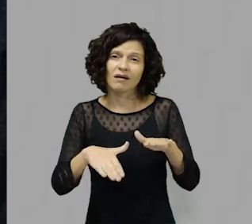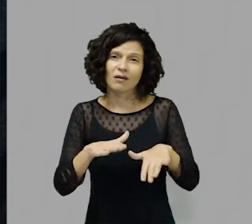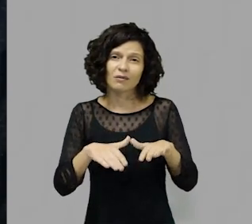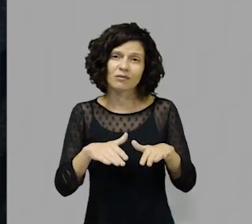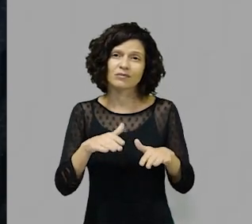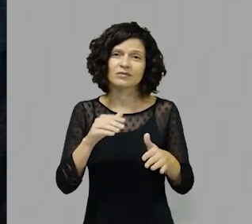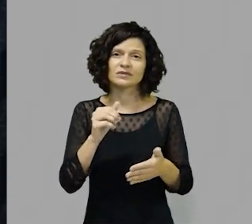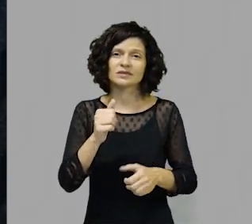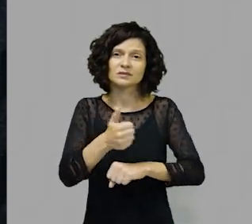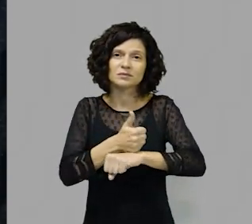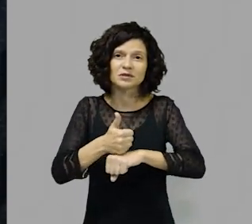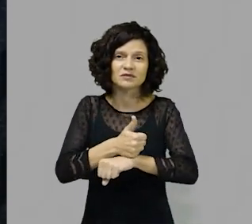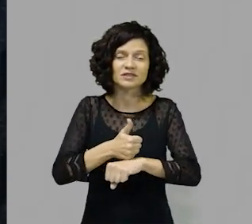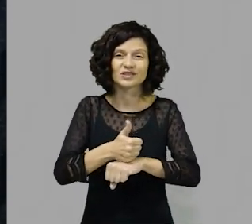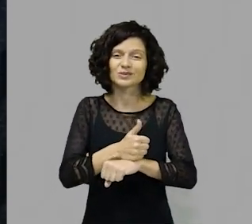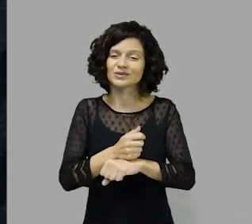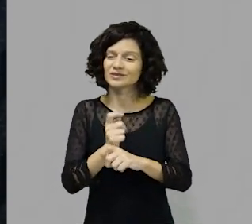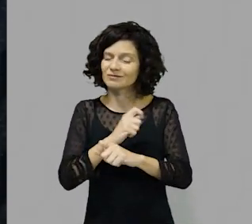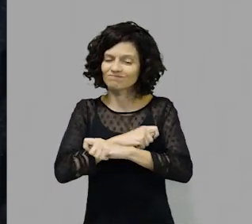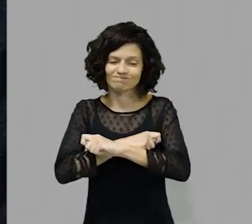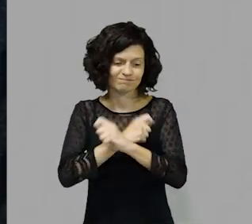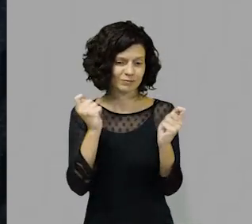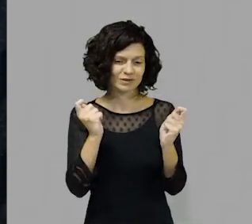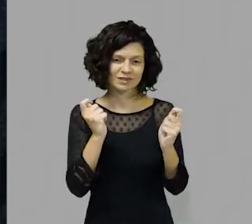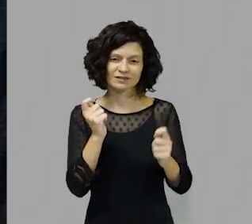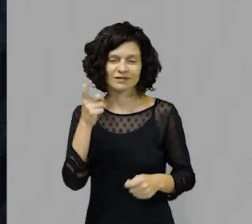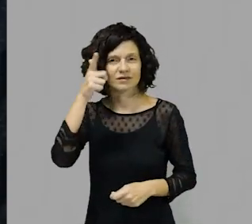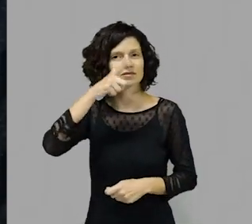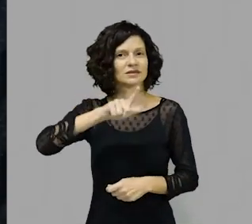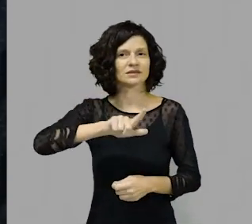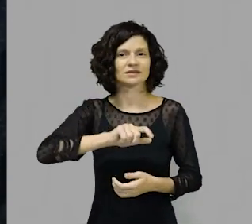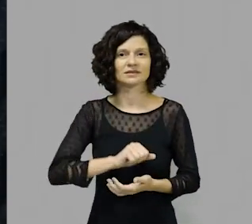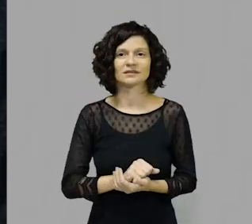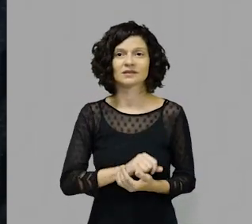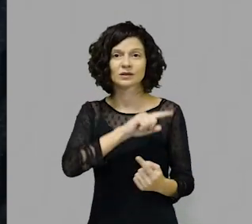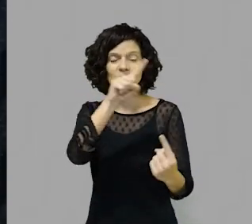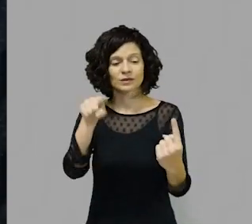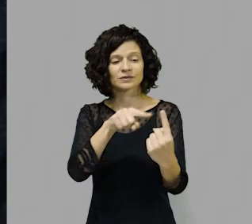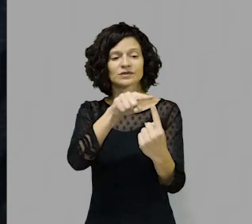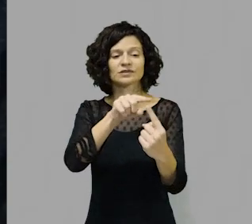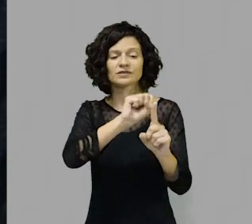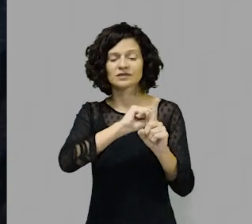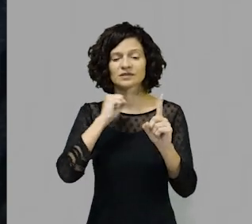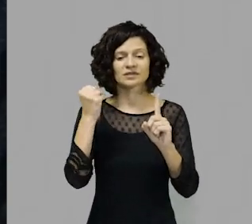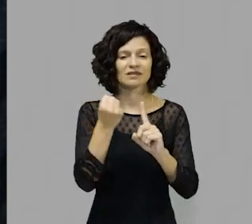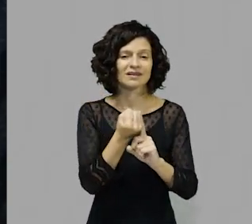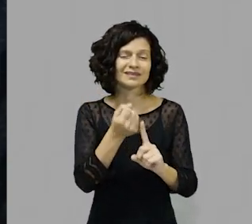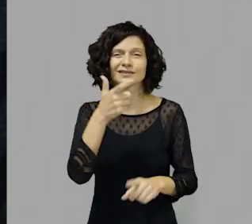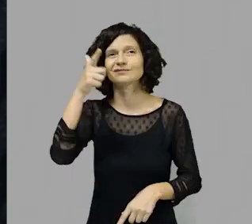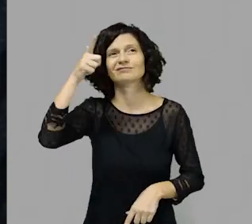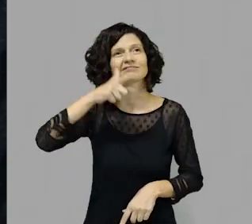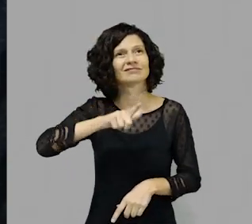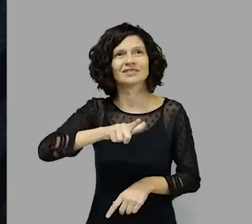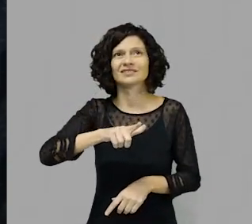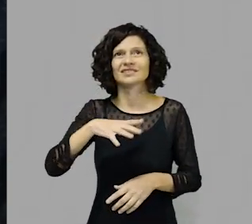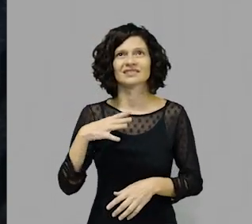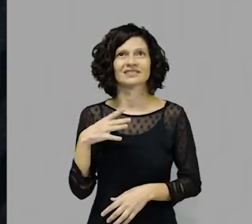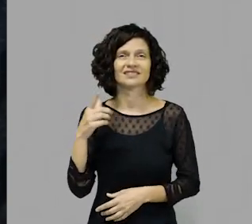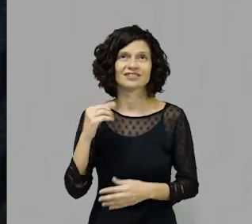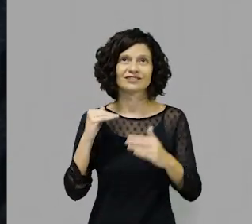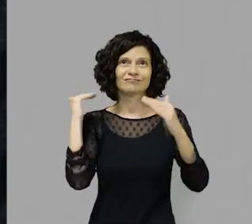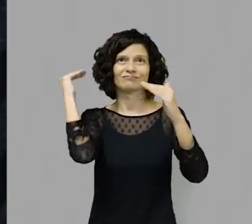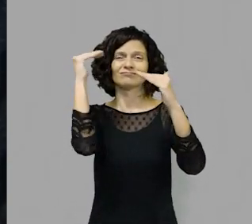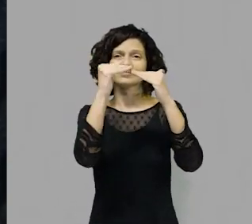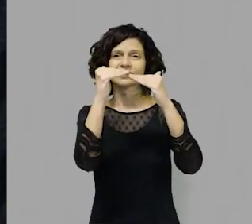objetivos sociais como muito difíceis de ser alcançados. E aí isso nutre no próprio indivíduo que está sendo socializado desde a